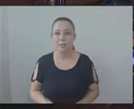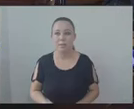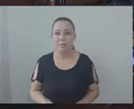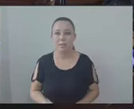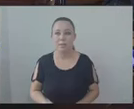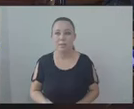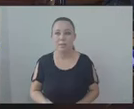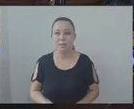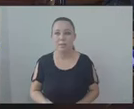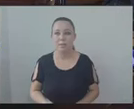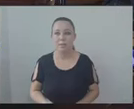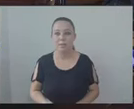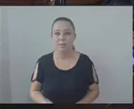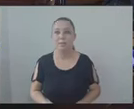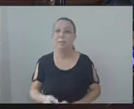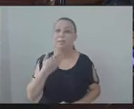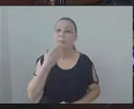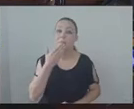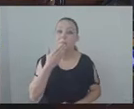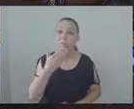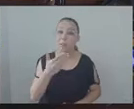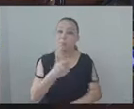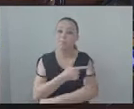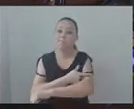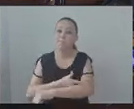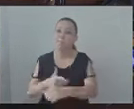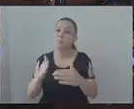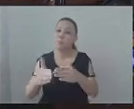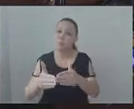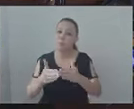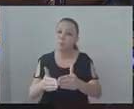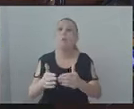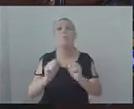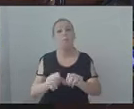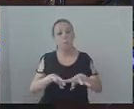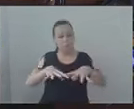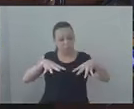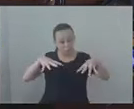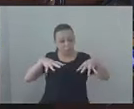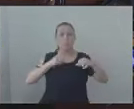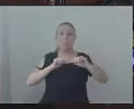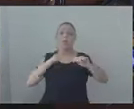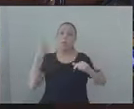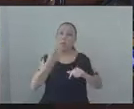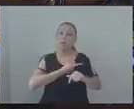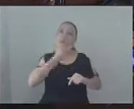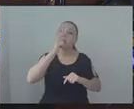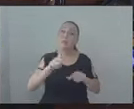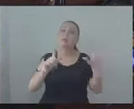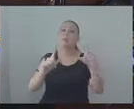Peço a gentileza dos comandantes que venham à frente à tribuna aqui, para que possamos registrar o momento também.